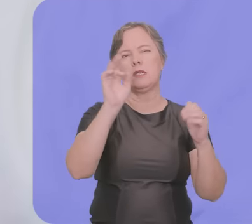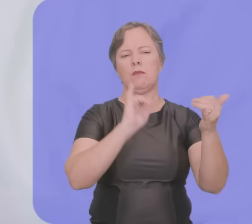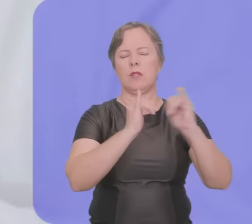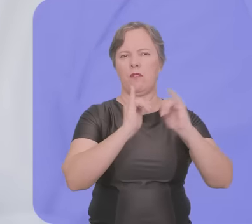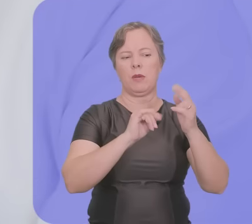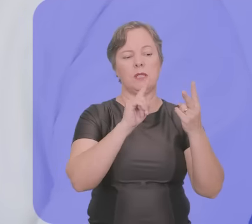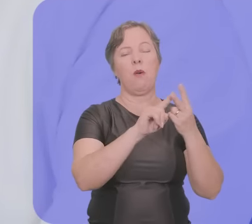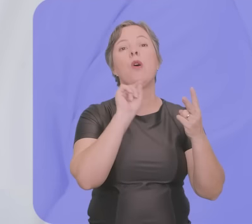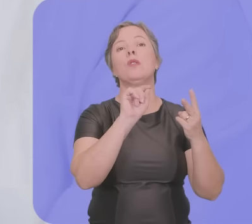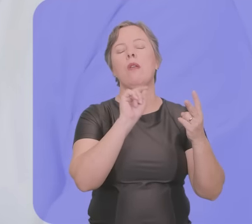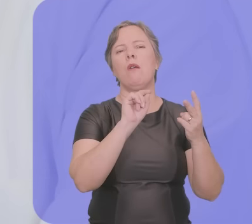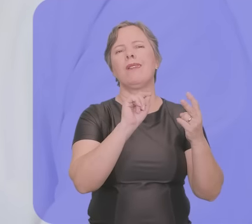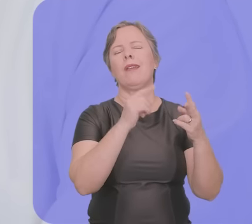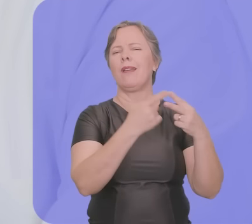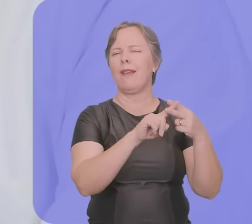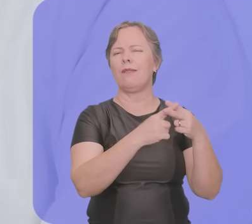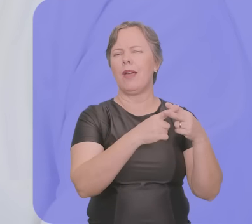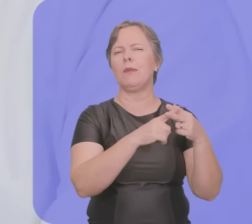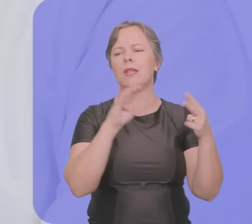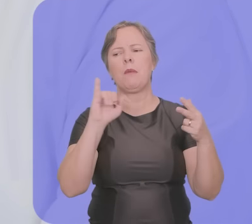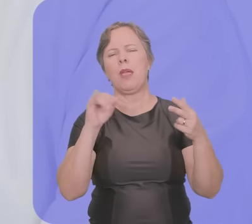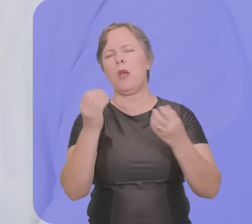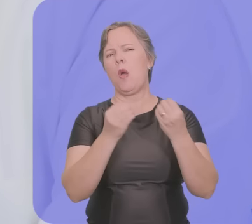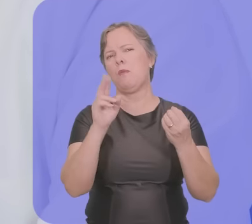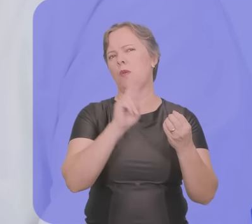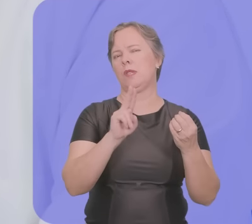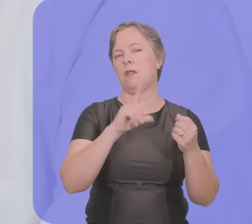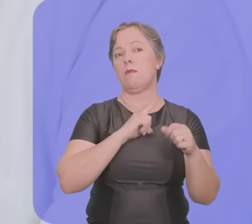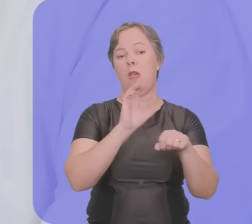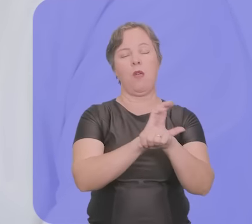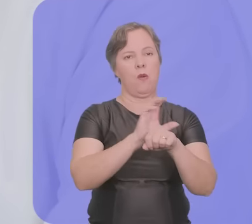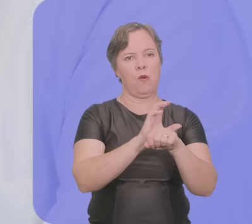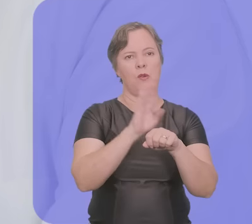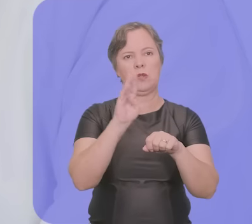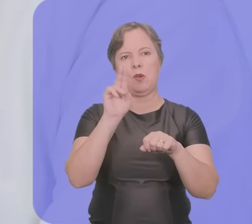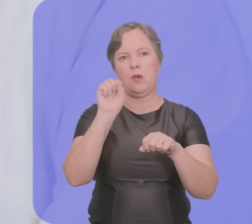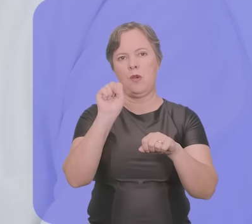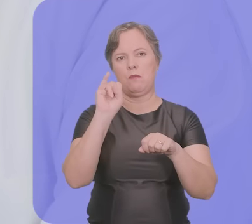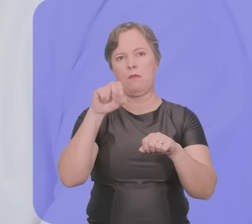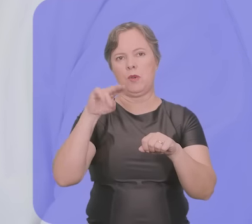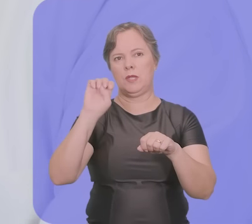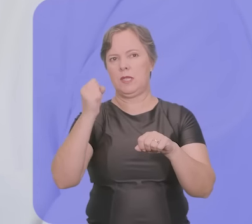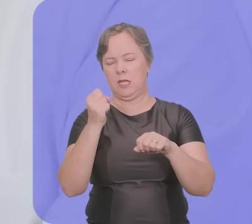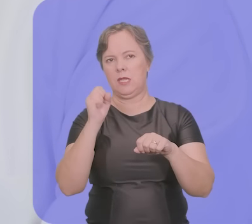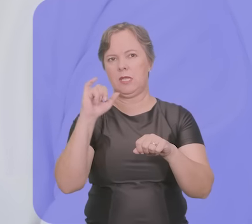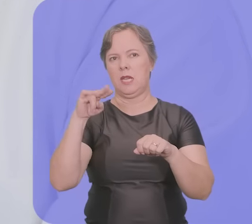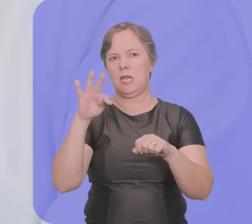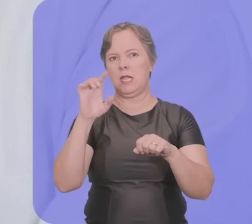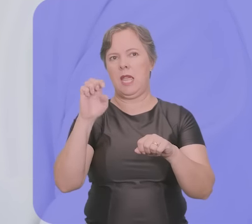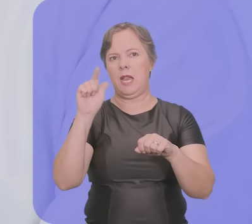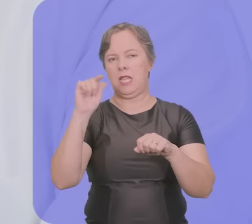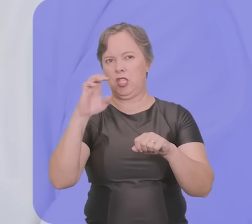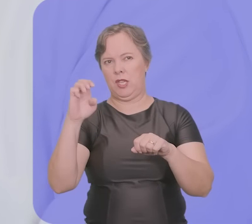coisa em si é a ferramenta, né? E aí a gente tem o curso de Business Intelligence com Power BI, e teve uma vez